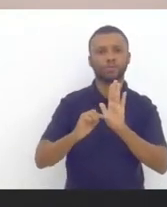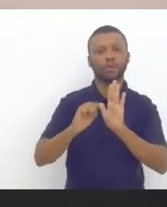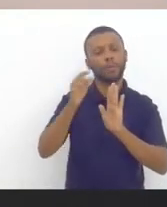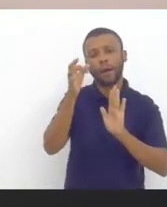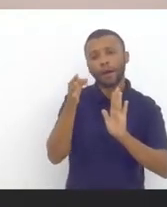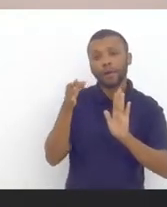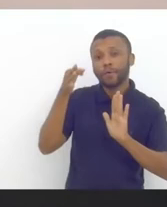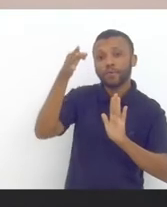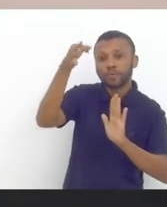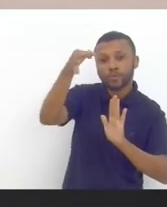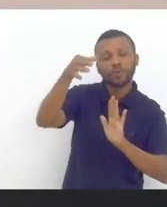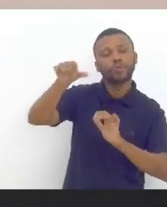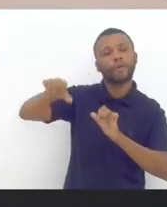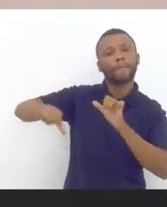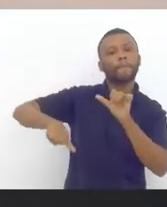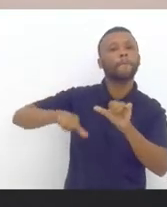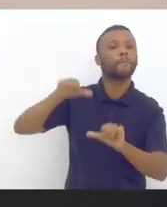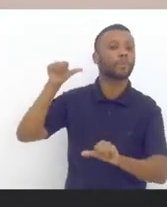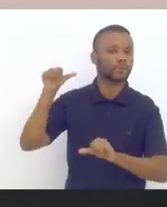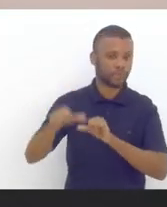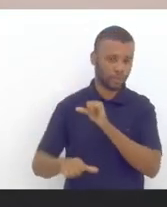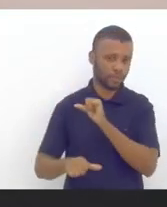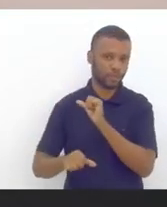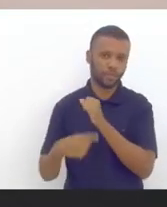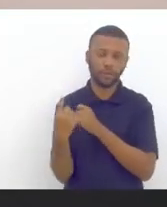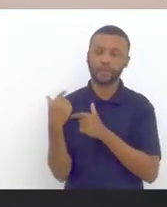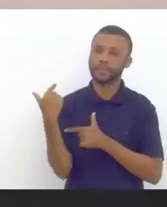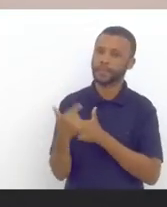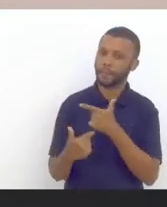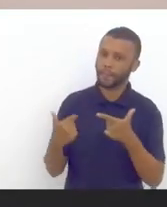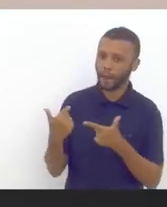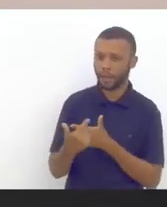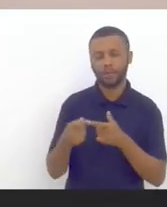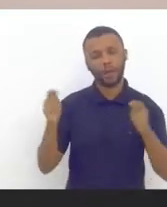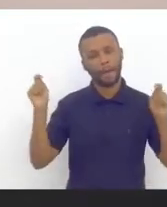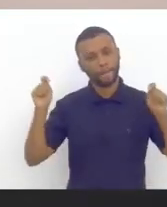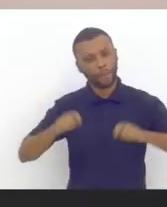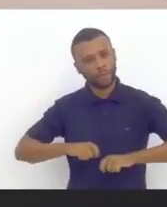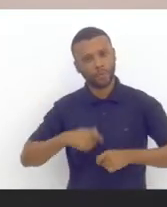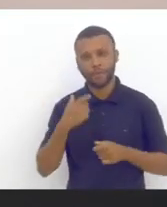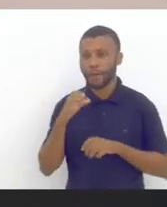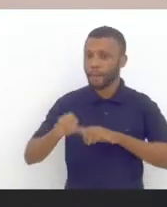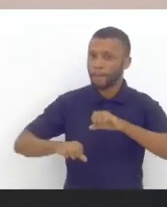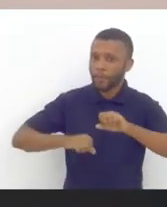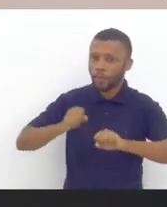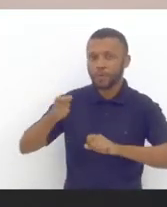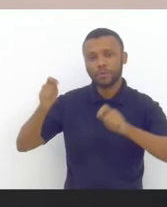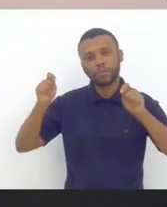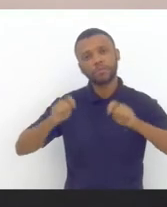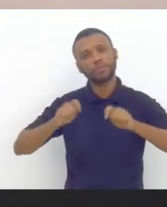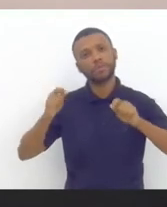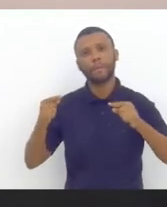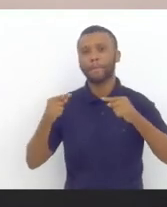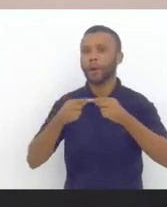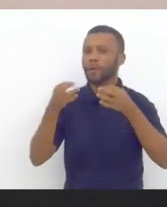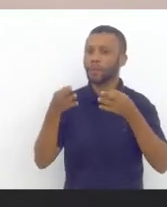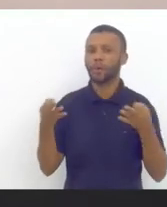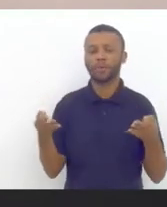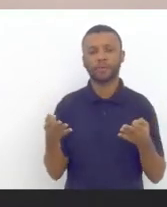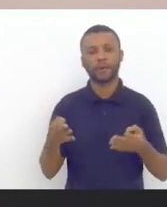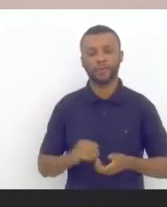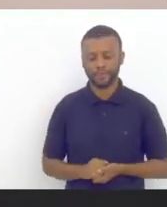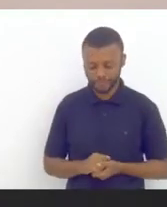futura remanejamento, porque a gente trabalha no que é possível e busca o que seria o ideal. É só